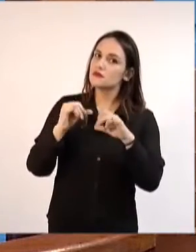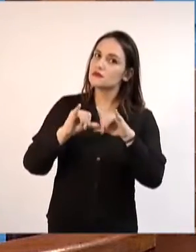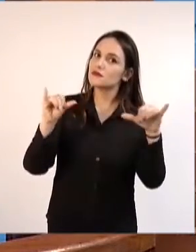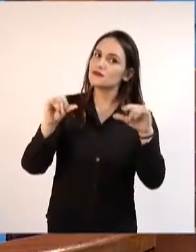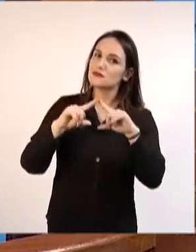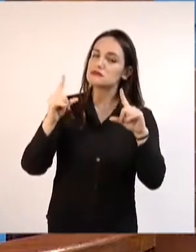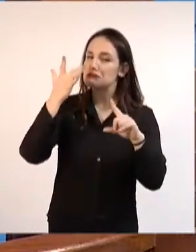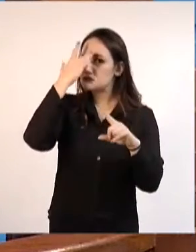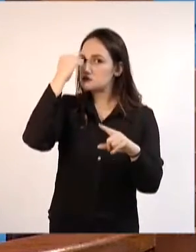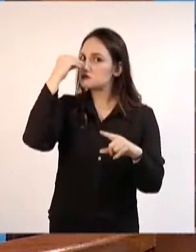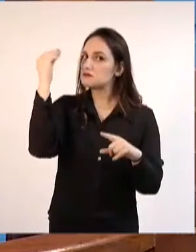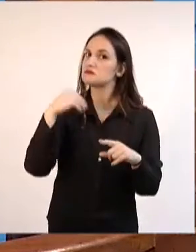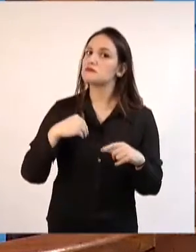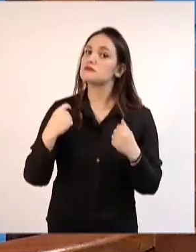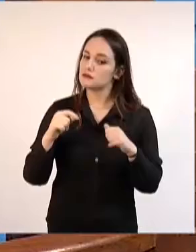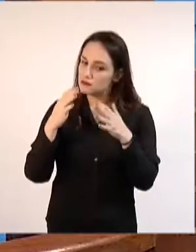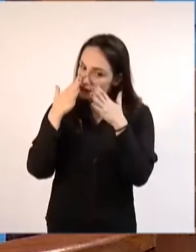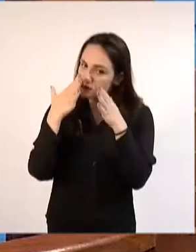relação a